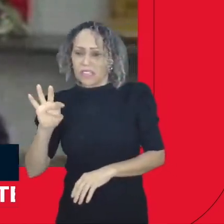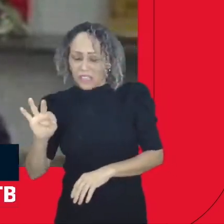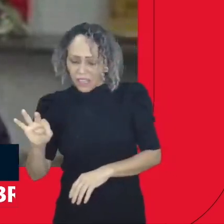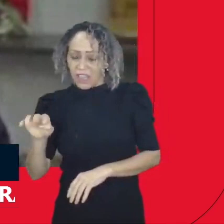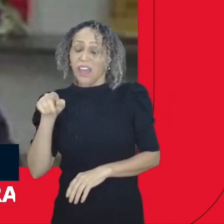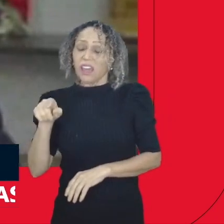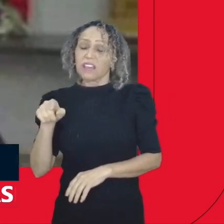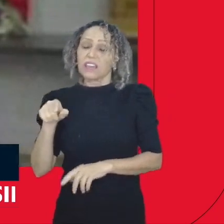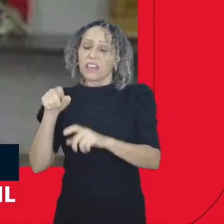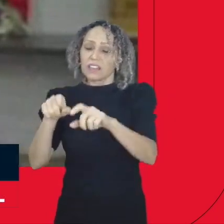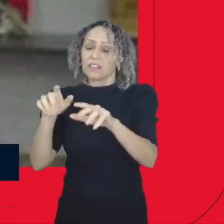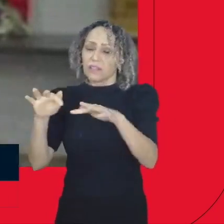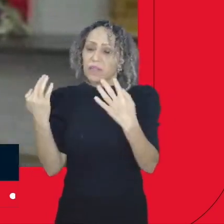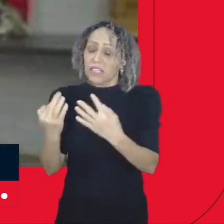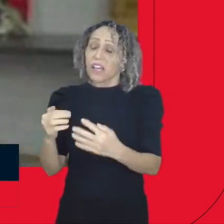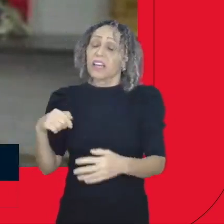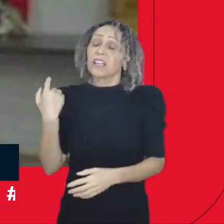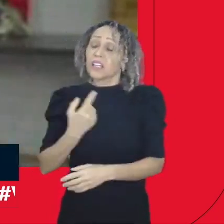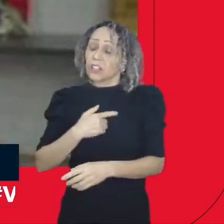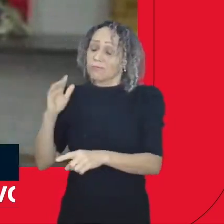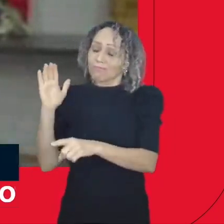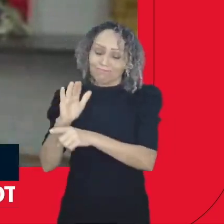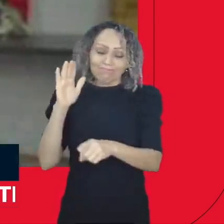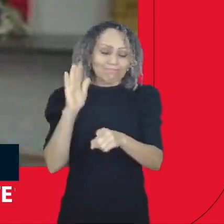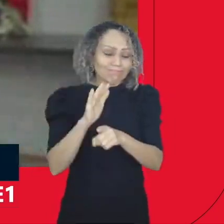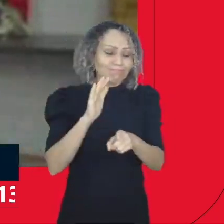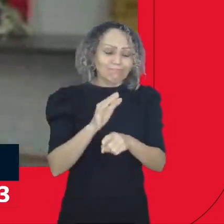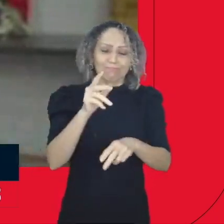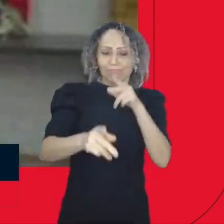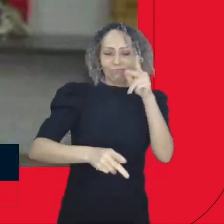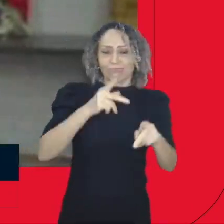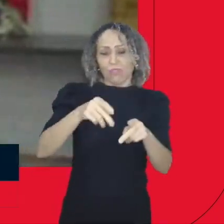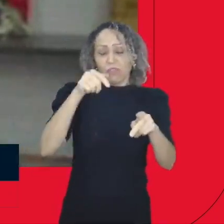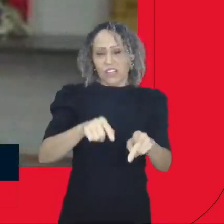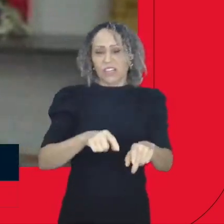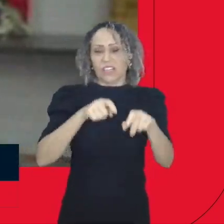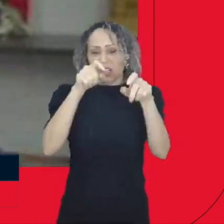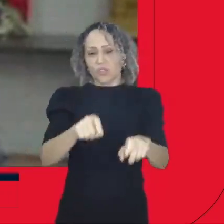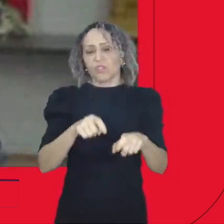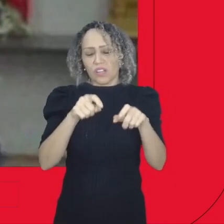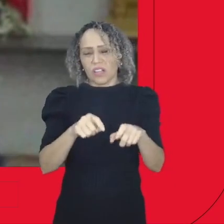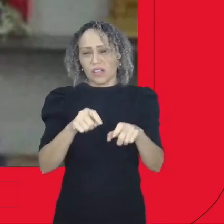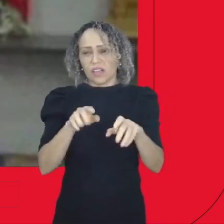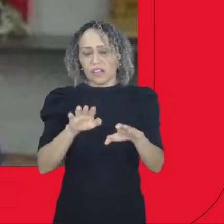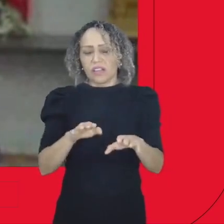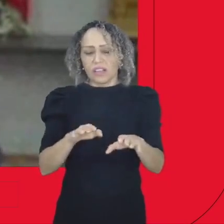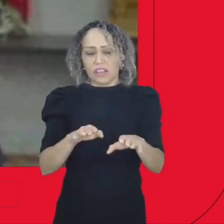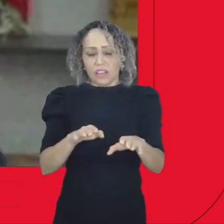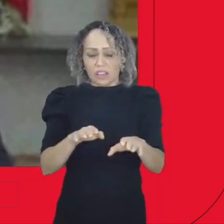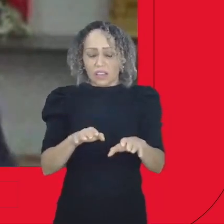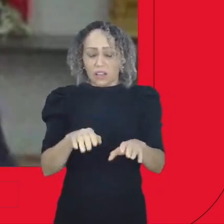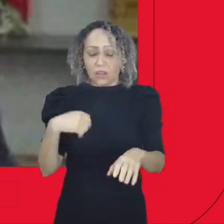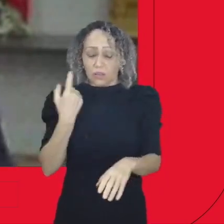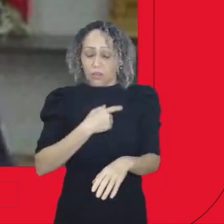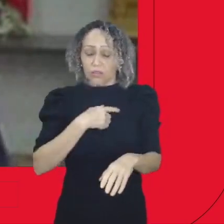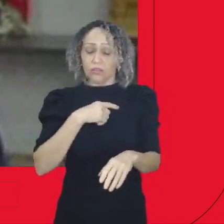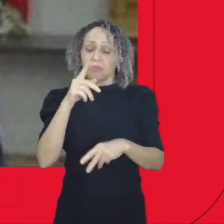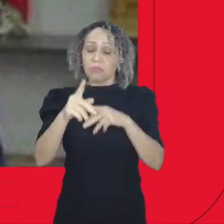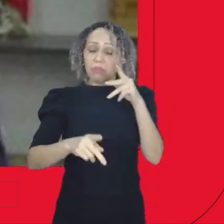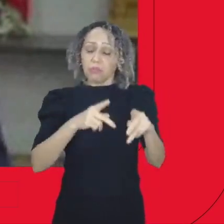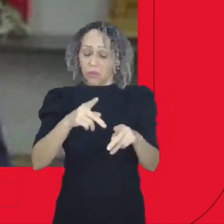fazendo esmola, mas o que o nosso povo do campo, que os nossos assentados, que a agricultura familiar tem, é alimentação saudável.